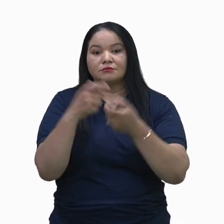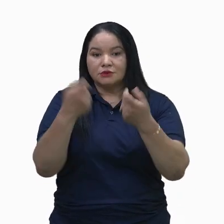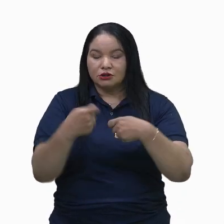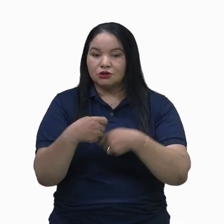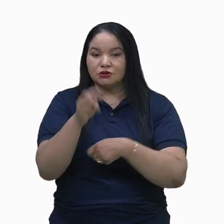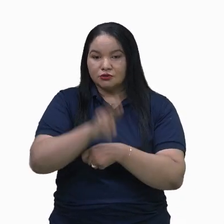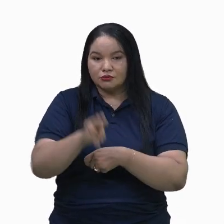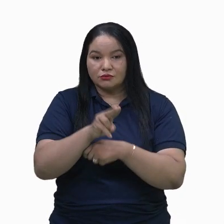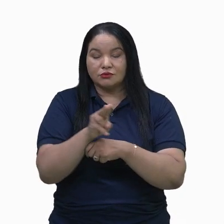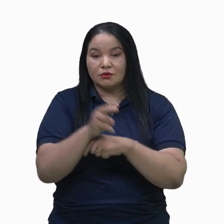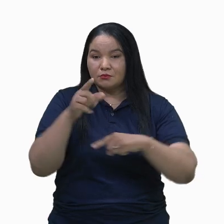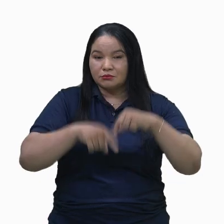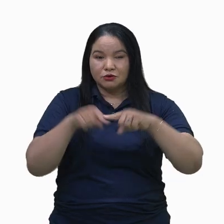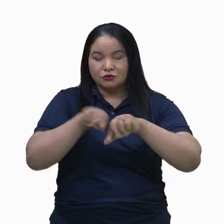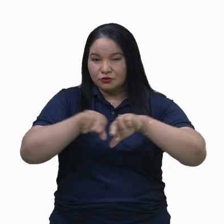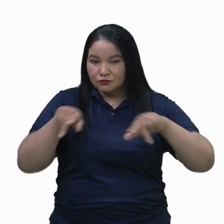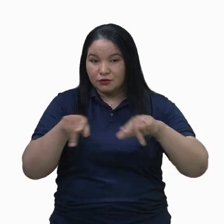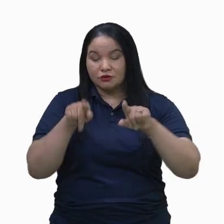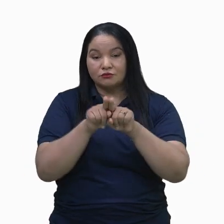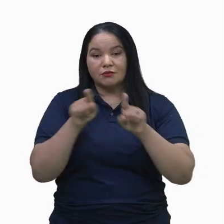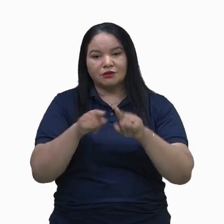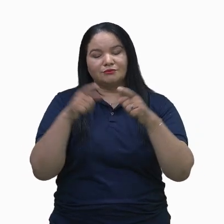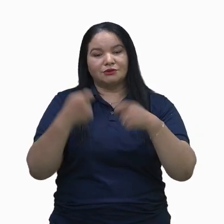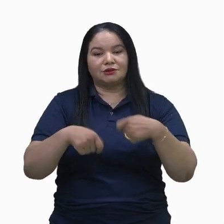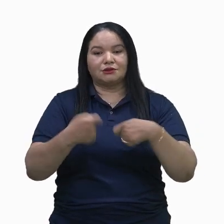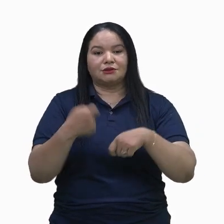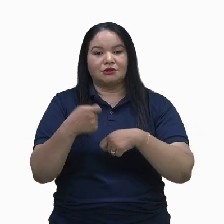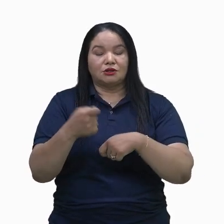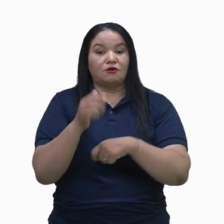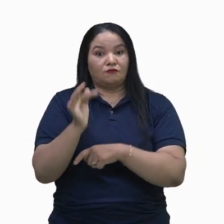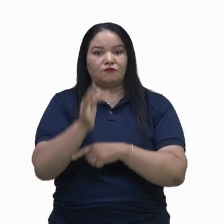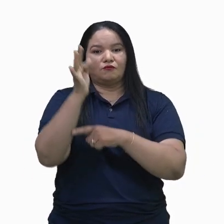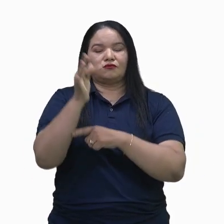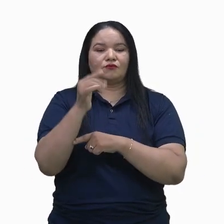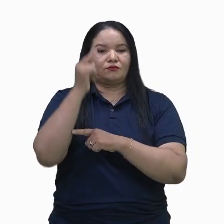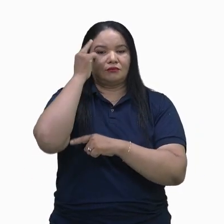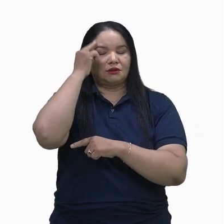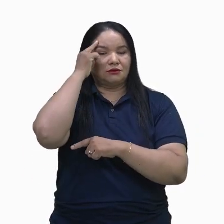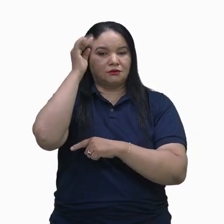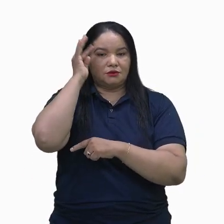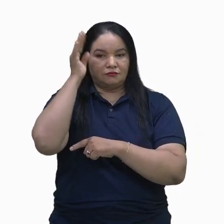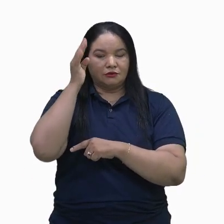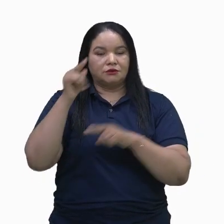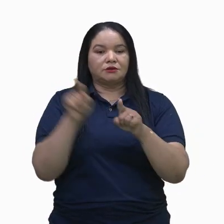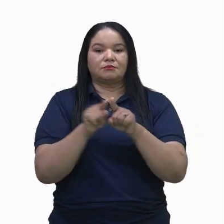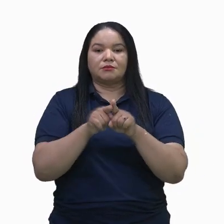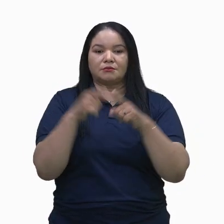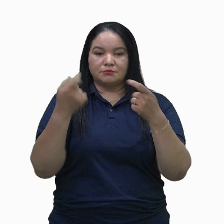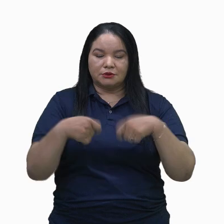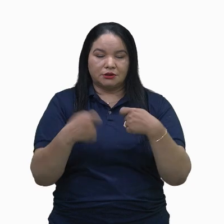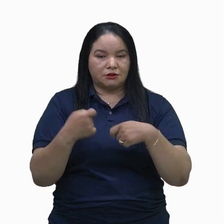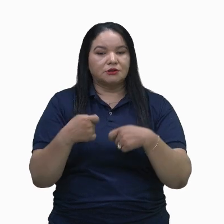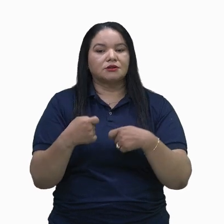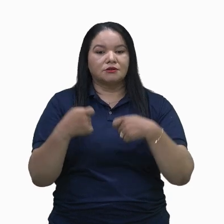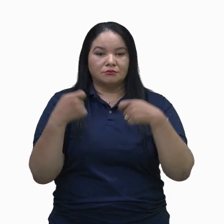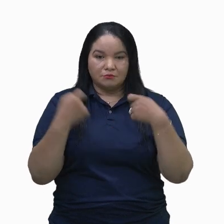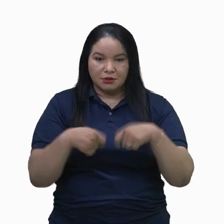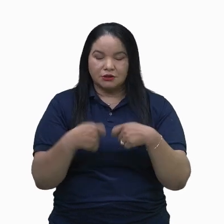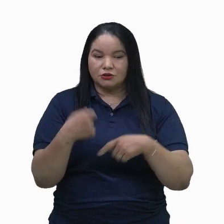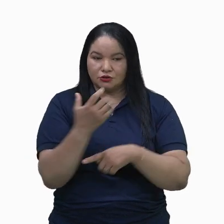recursos da natureza hoje, mas sempre pensando nas nossas próximas gerações, né? Que também vão necessitar